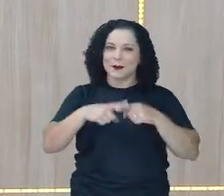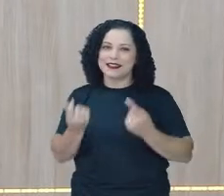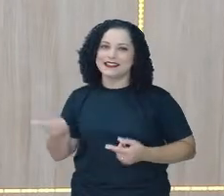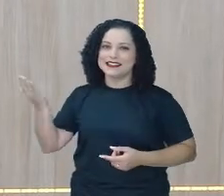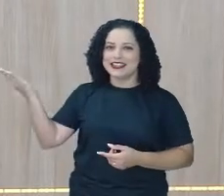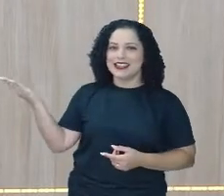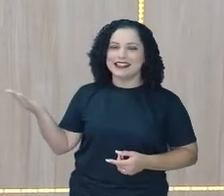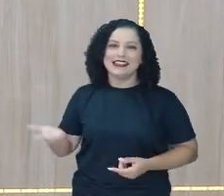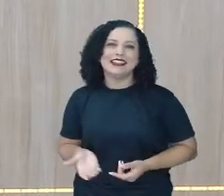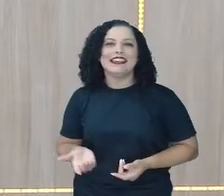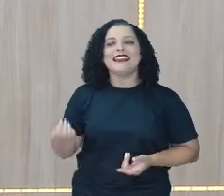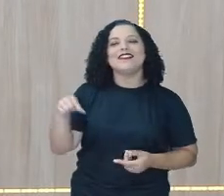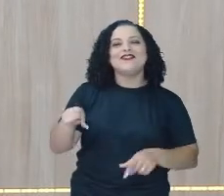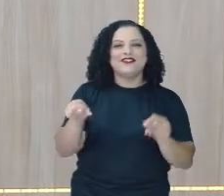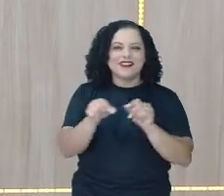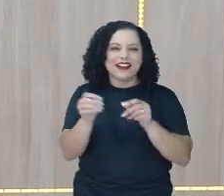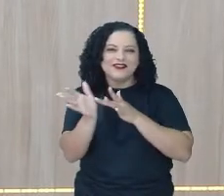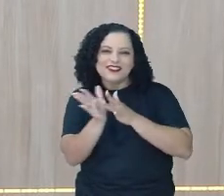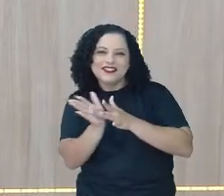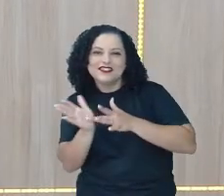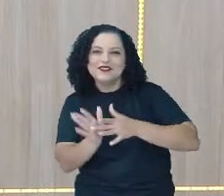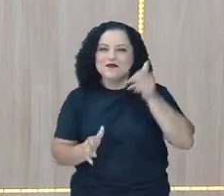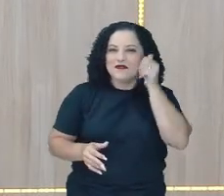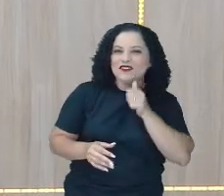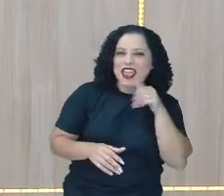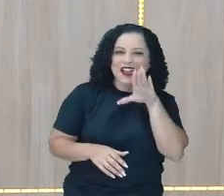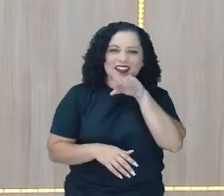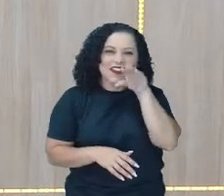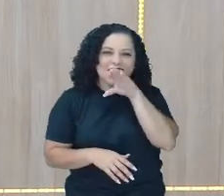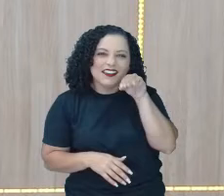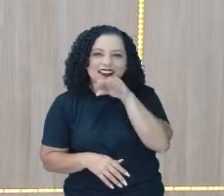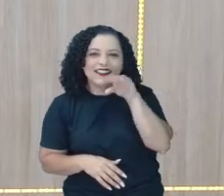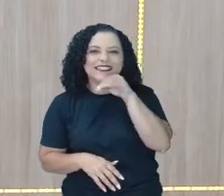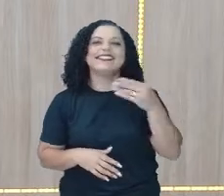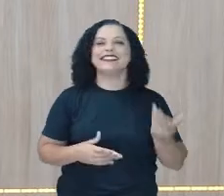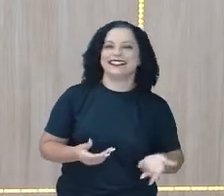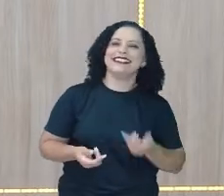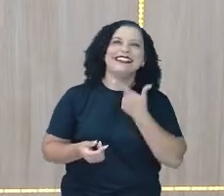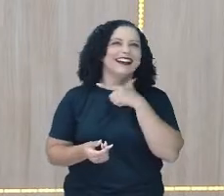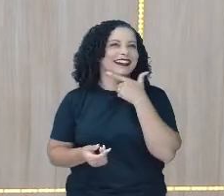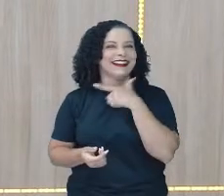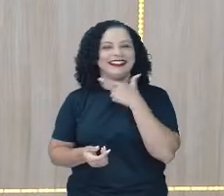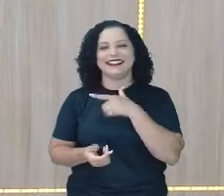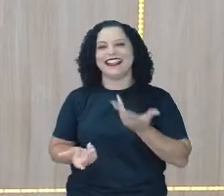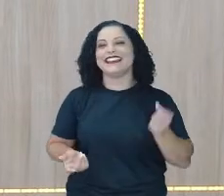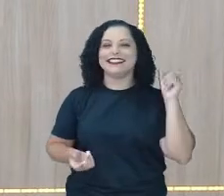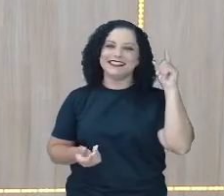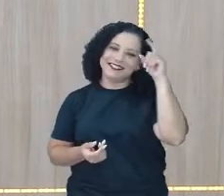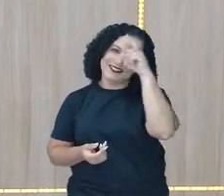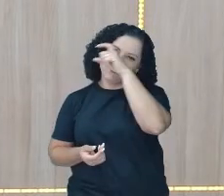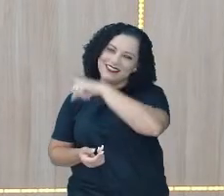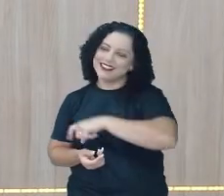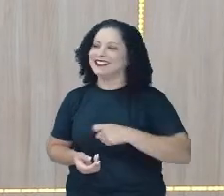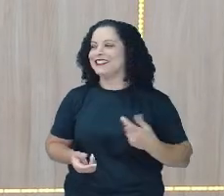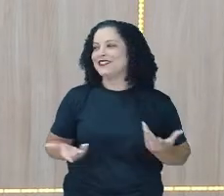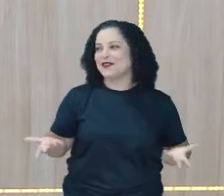mulher, eu me estouro de rir, aí fica difícil de eu poder... Ó, meu câmera ali também, ó. Fica difícil de eu poder dar